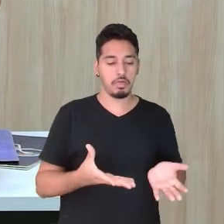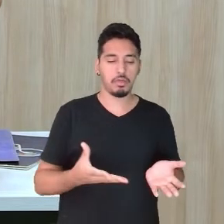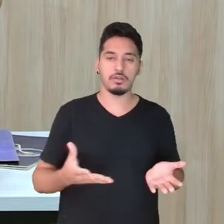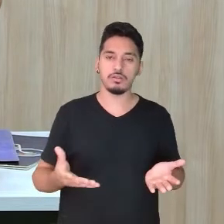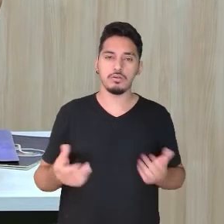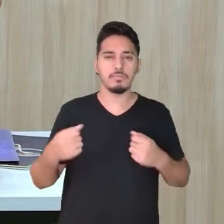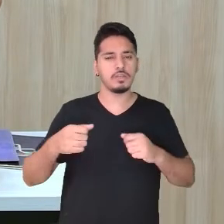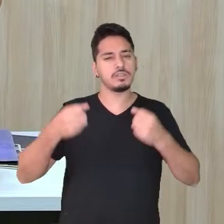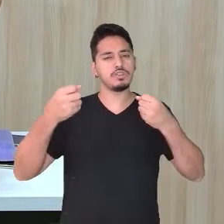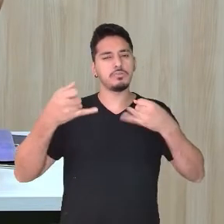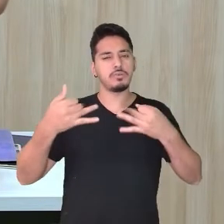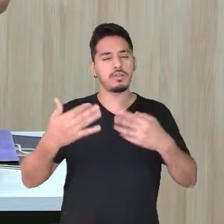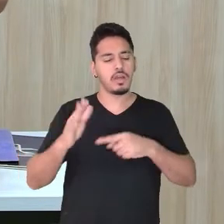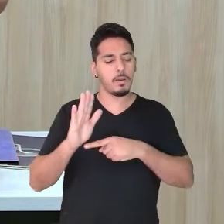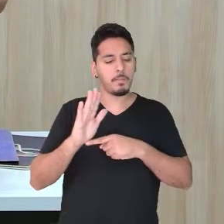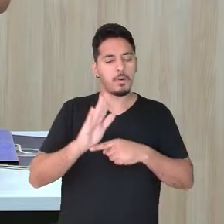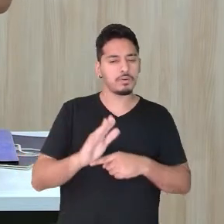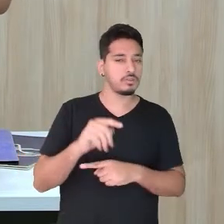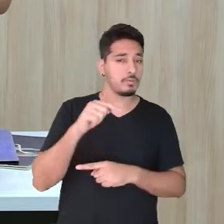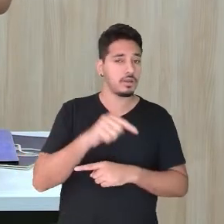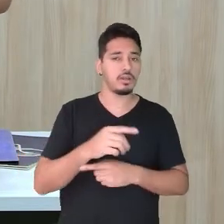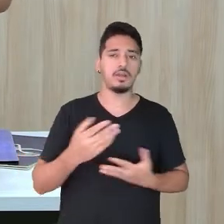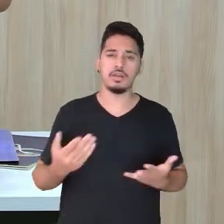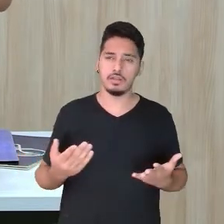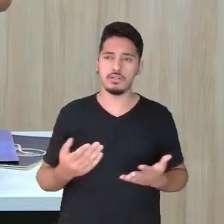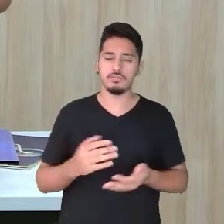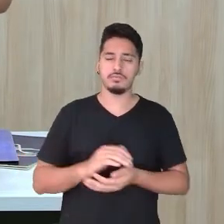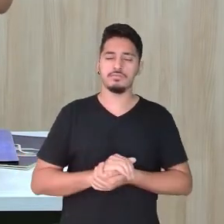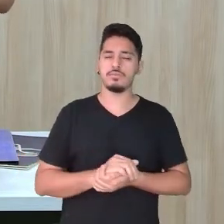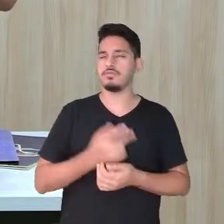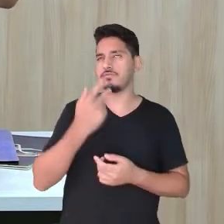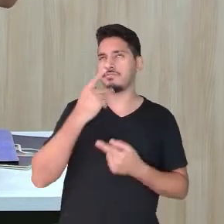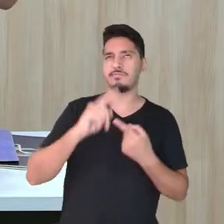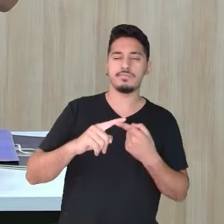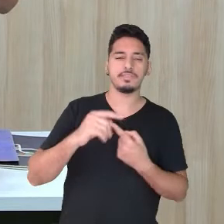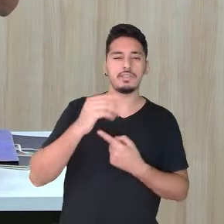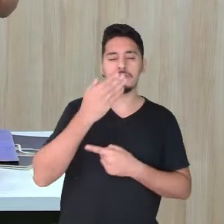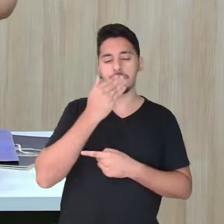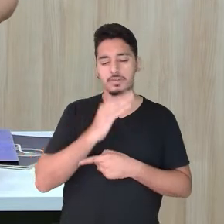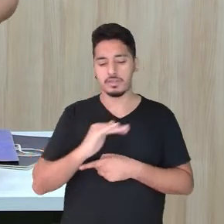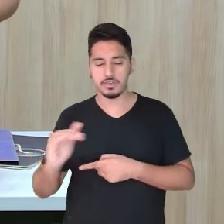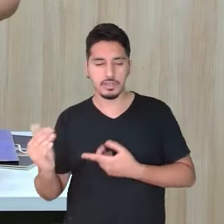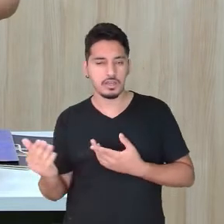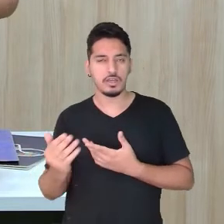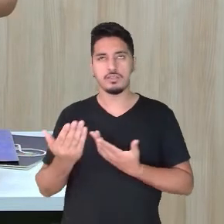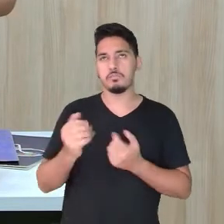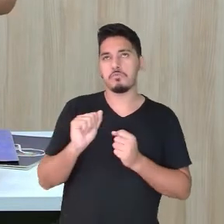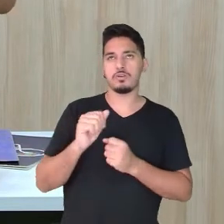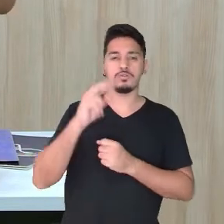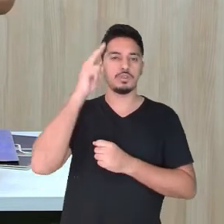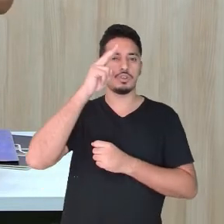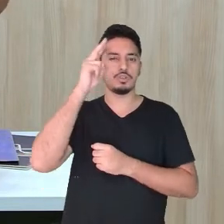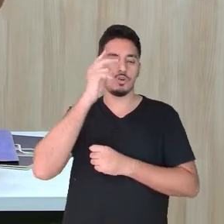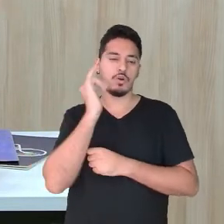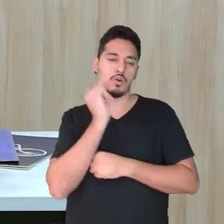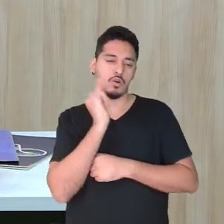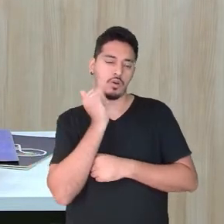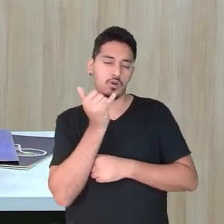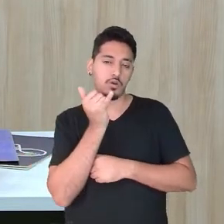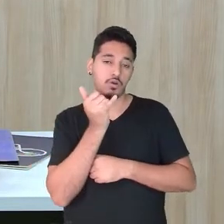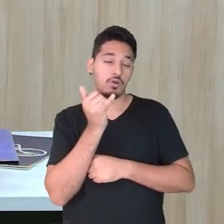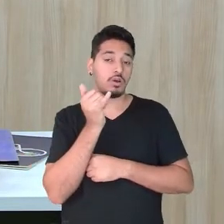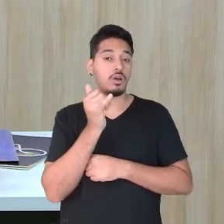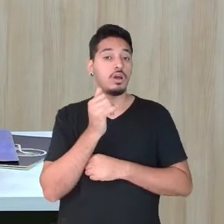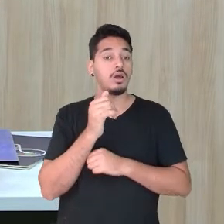essa atividade. Então aí está se falando de criança, contando uma história, e aí